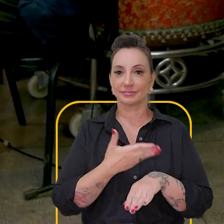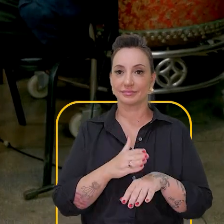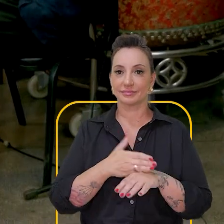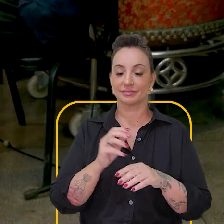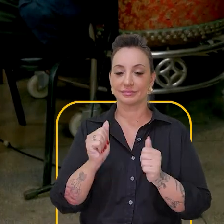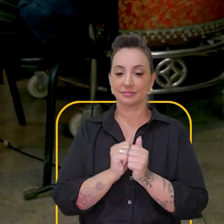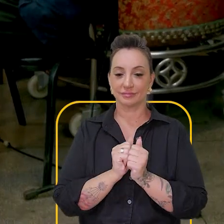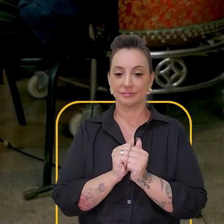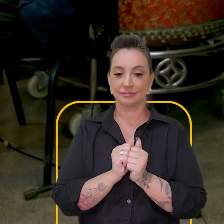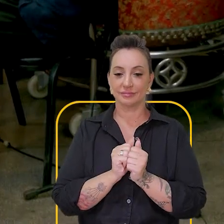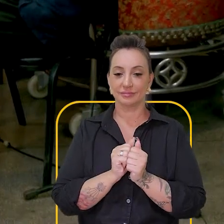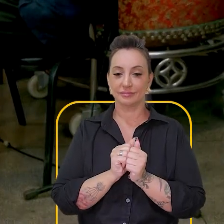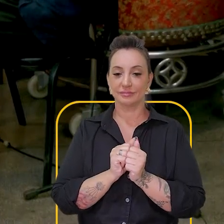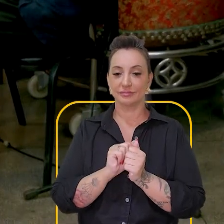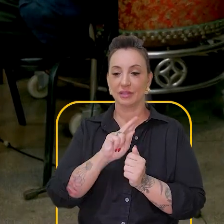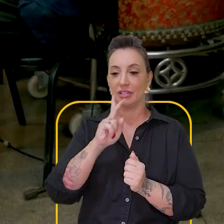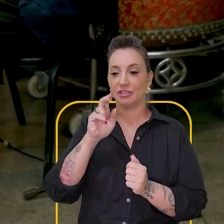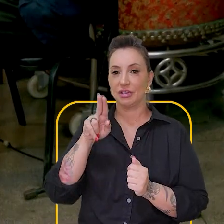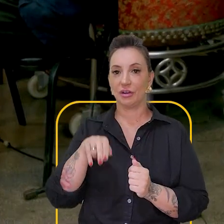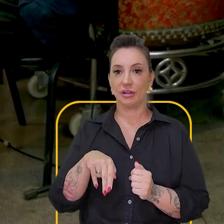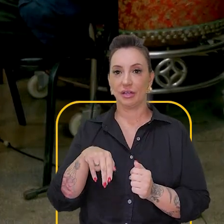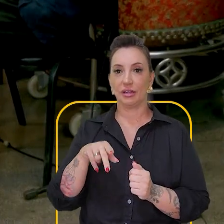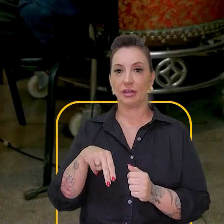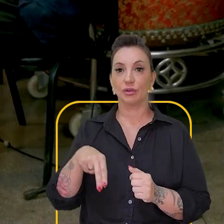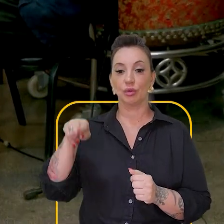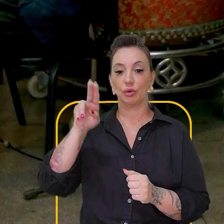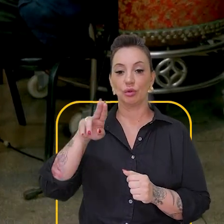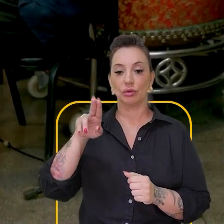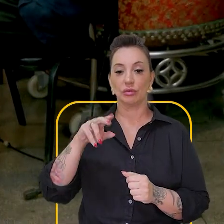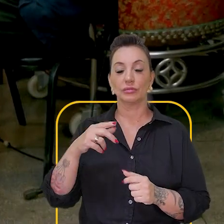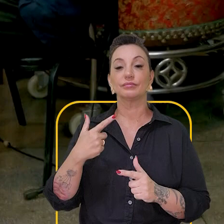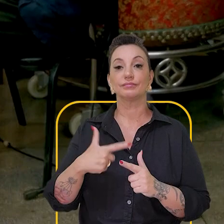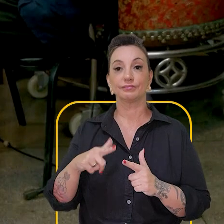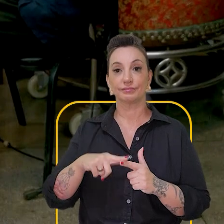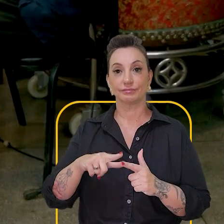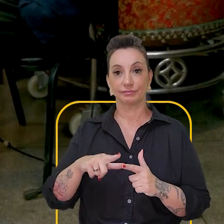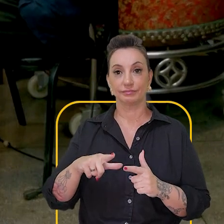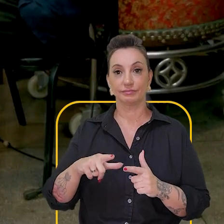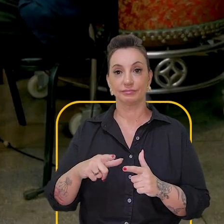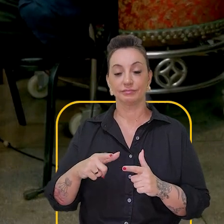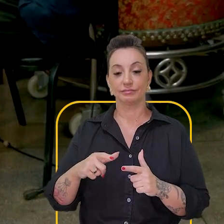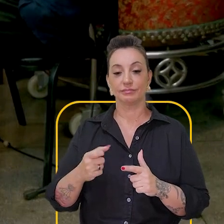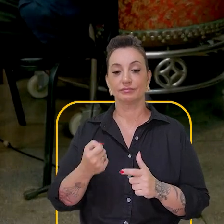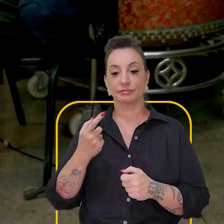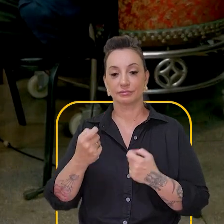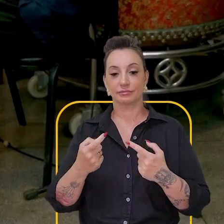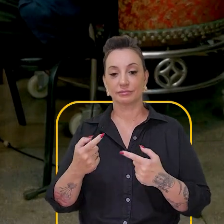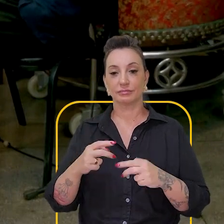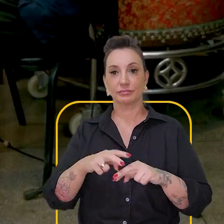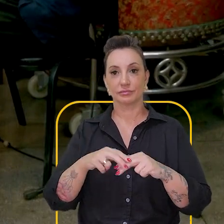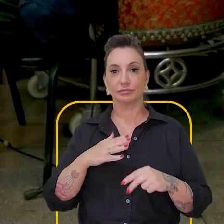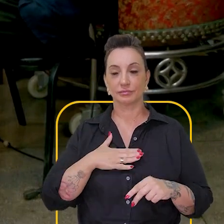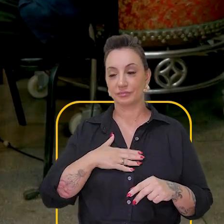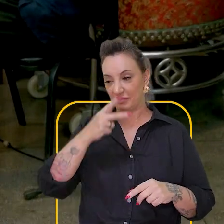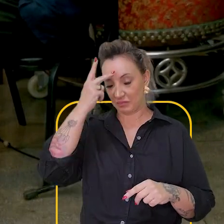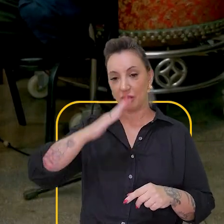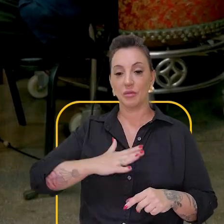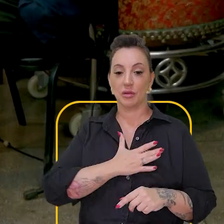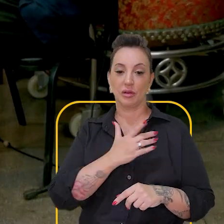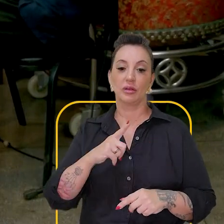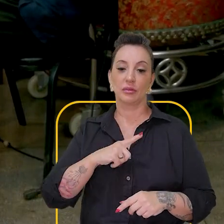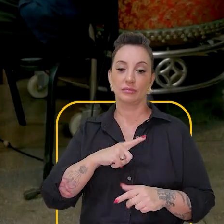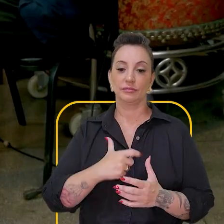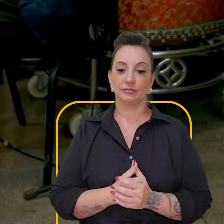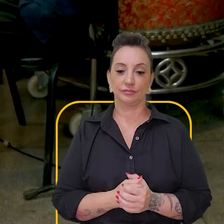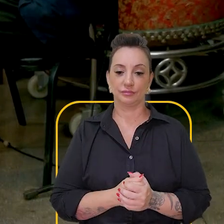porque o pessoal tinha preconceito né preconceito com você ou com o sistema por eu ser aluno do natá porque muita gente não